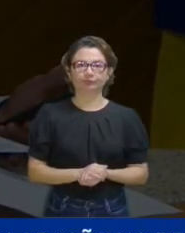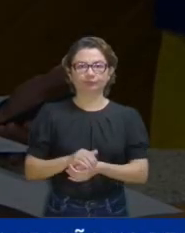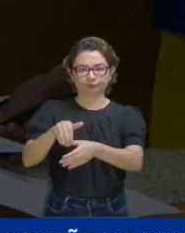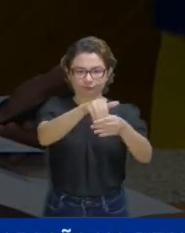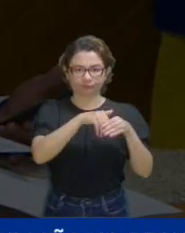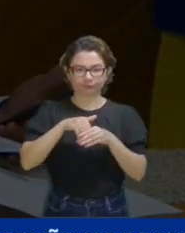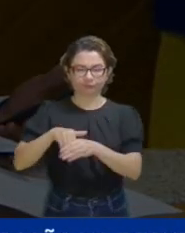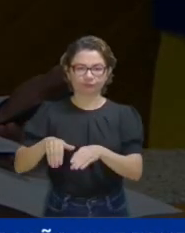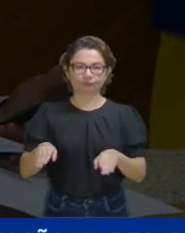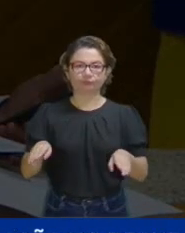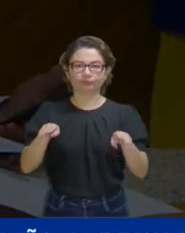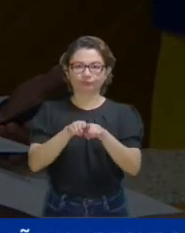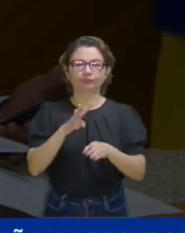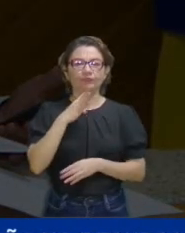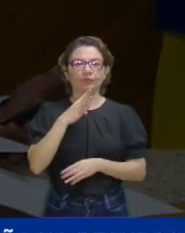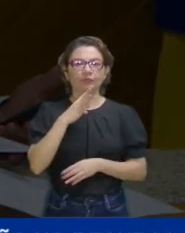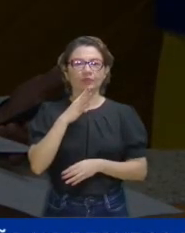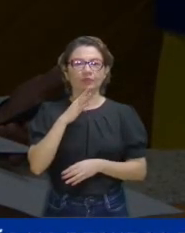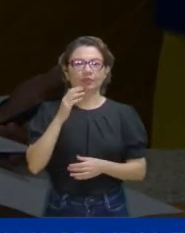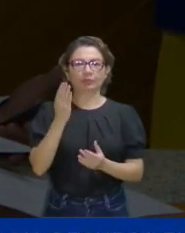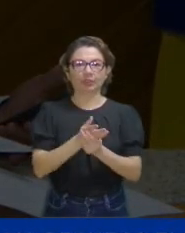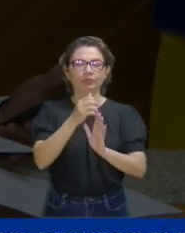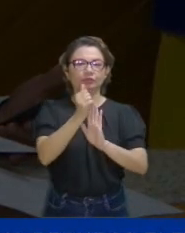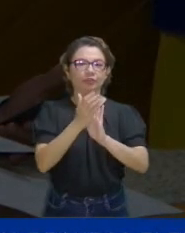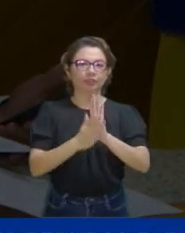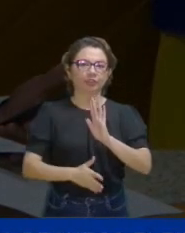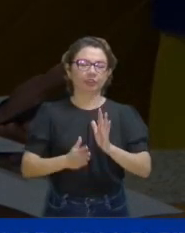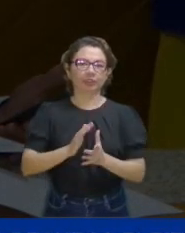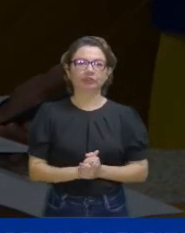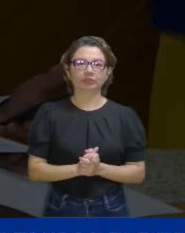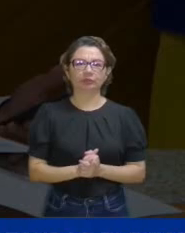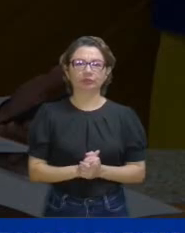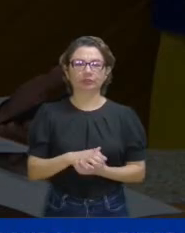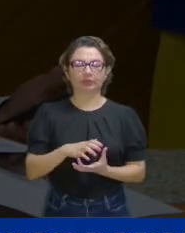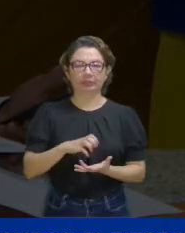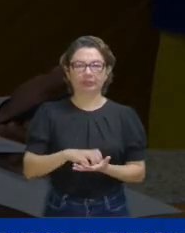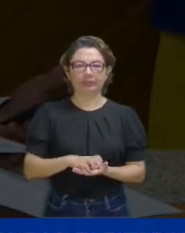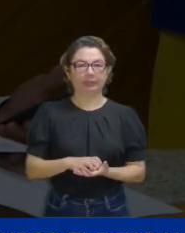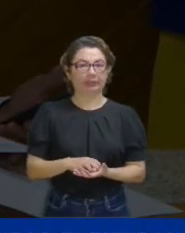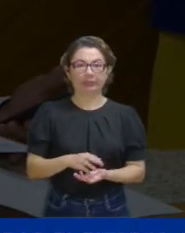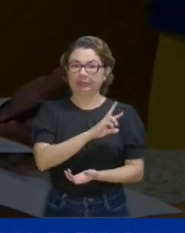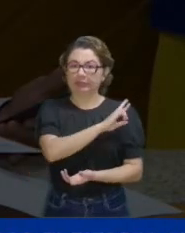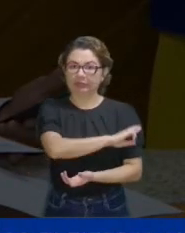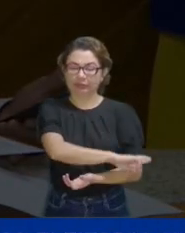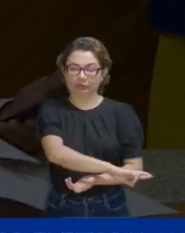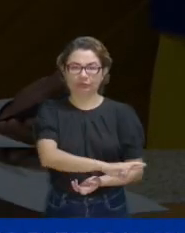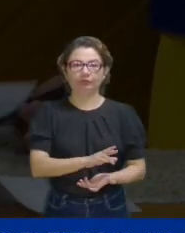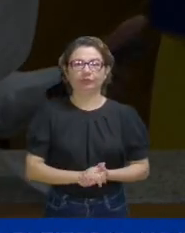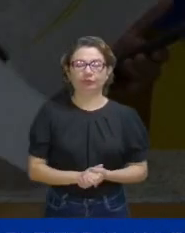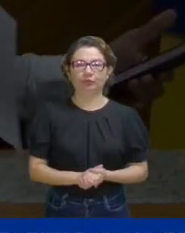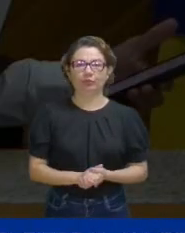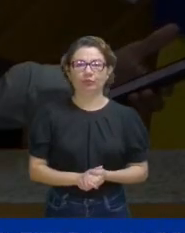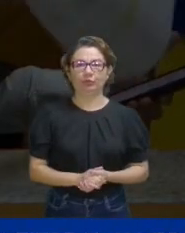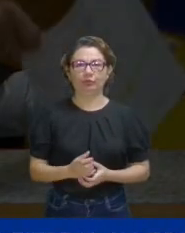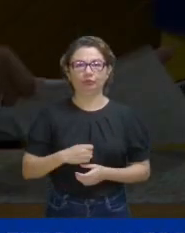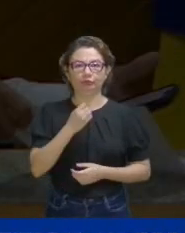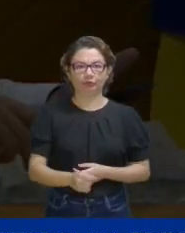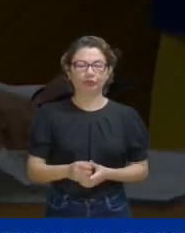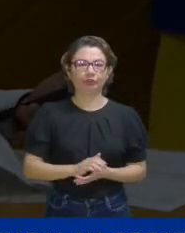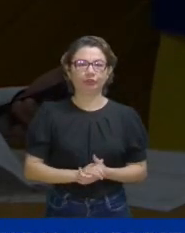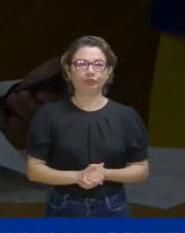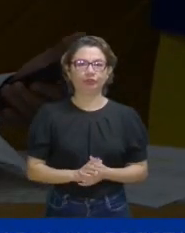Amapá, por unanimidade, conheceu o desembargo da declaração e, no mérito, rejeitou-os no termo do voto do juiz